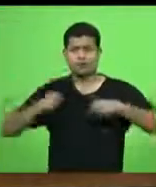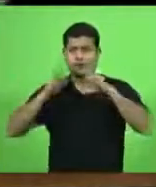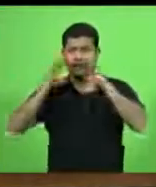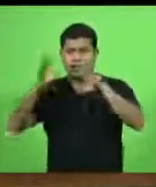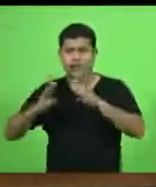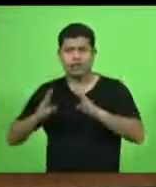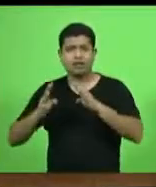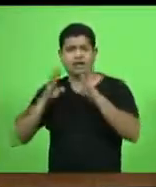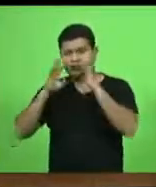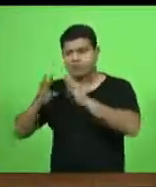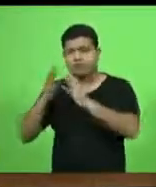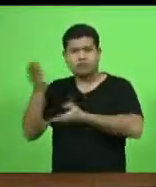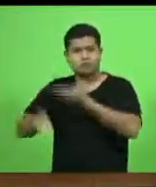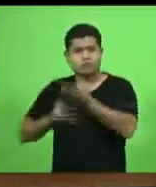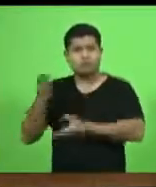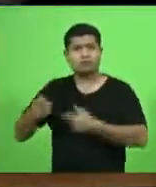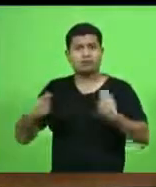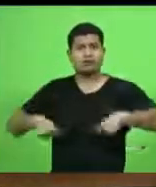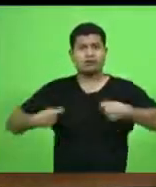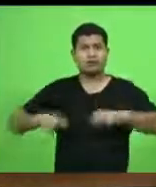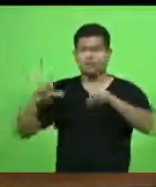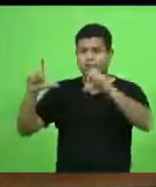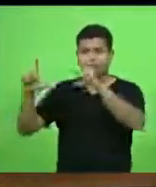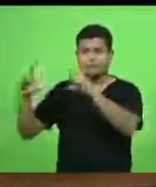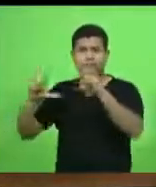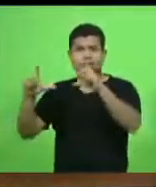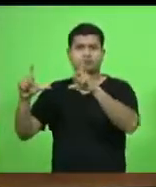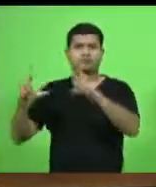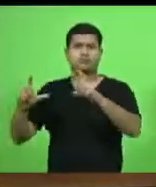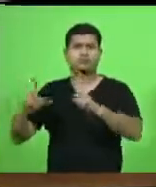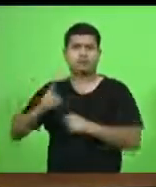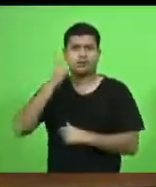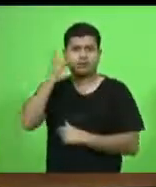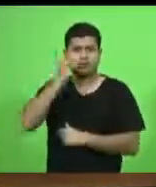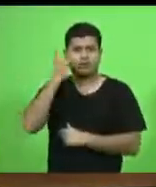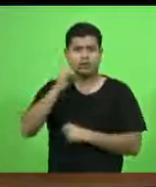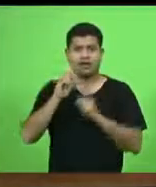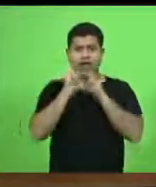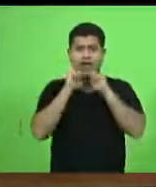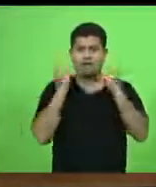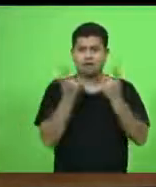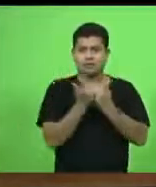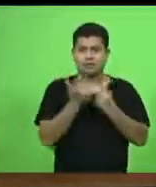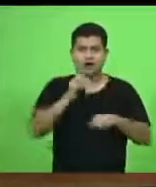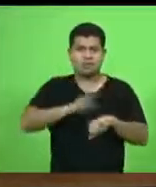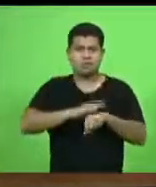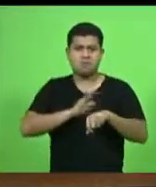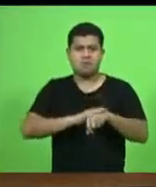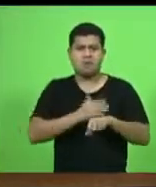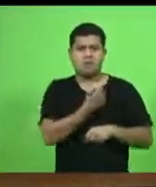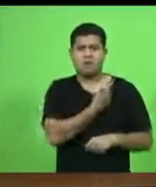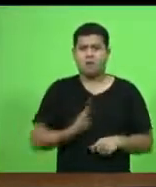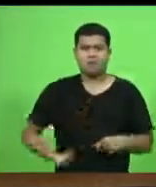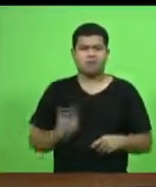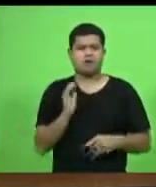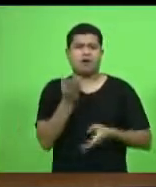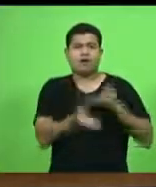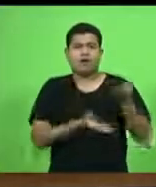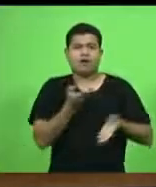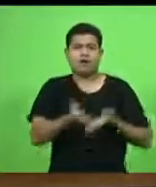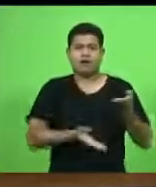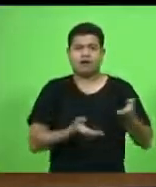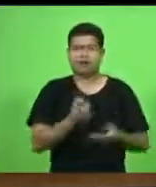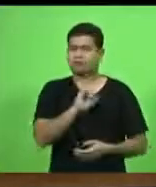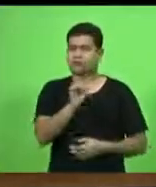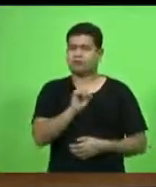aparecer, tem que sair a foto. Deputado, a Assembleia Legislativa não é puxadinho do governo. Está faltando